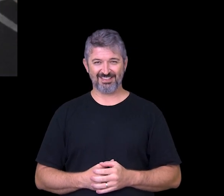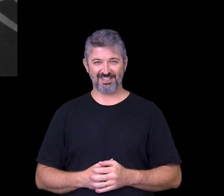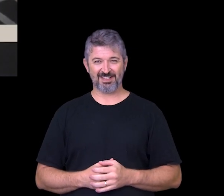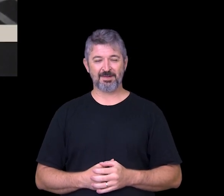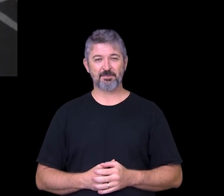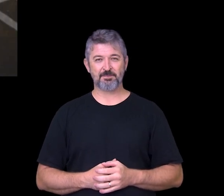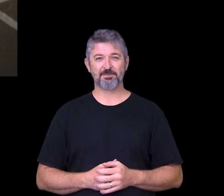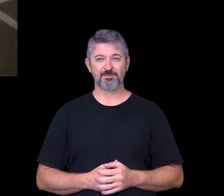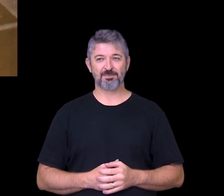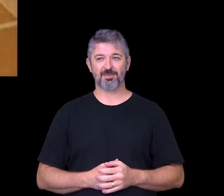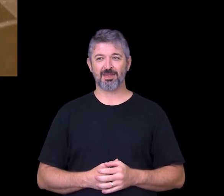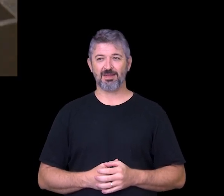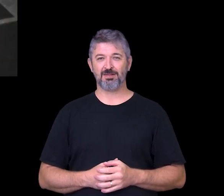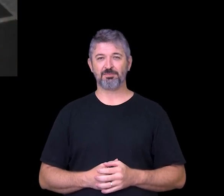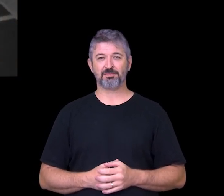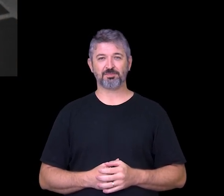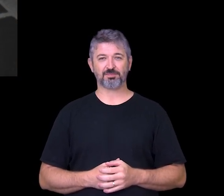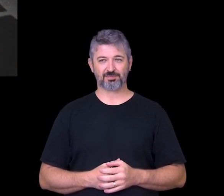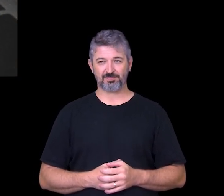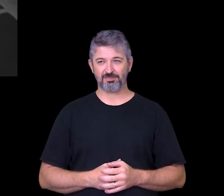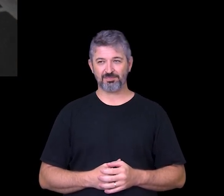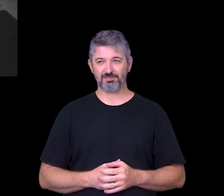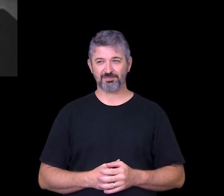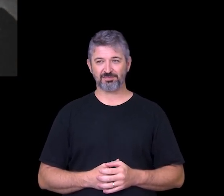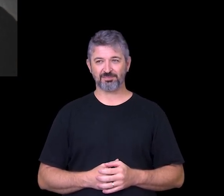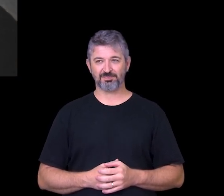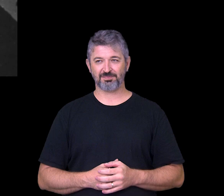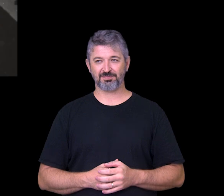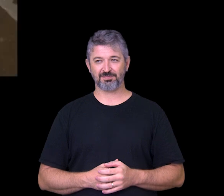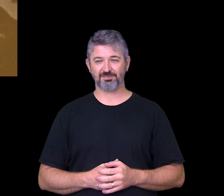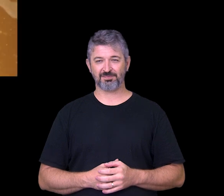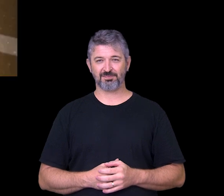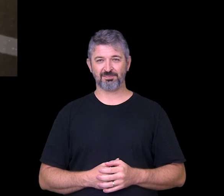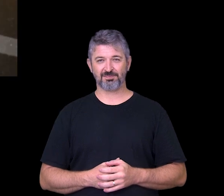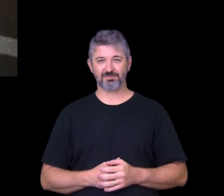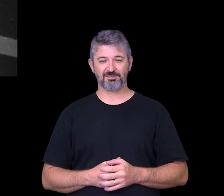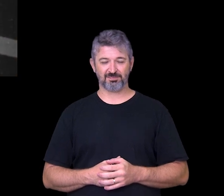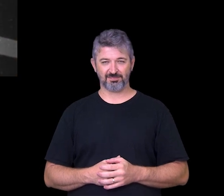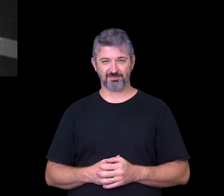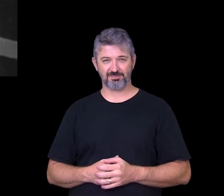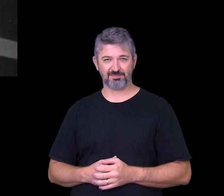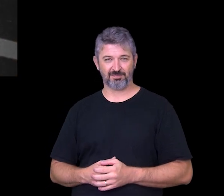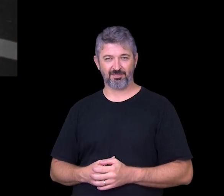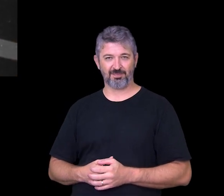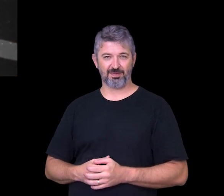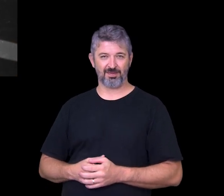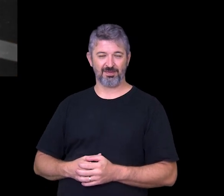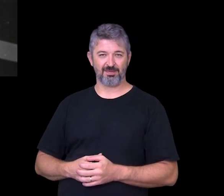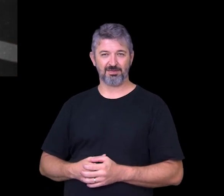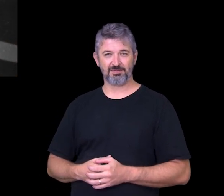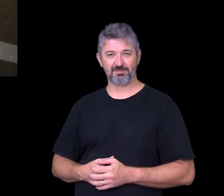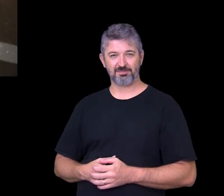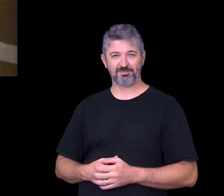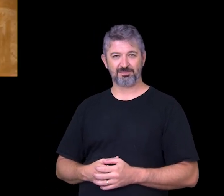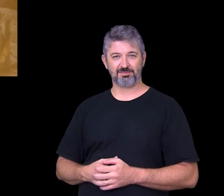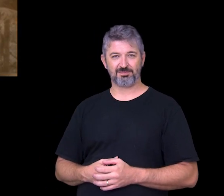No telão, fotos da construção de Brasília, do Arquivo Público do Distrito Federal. Maquete do Congresso Nacional.